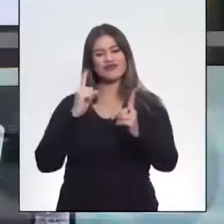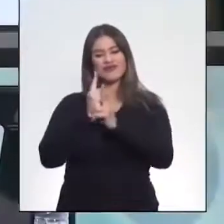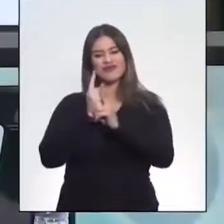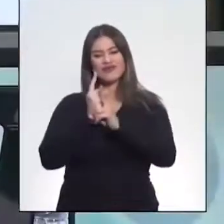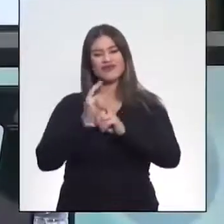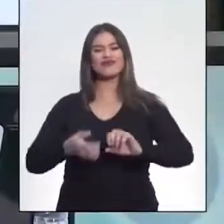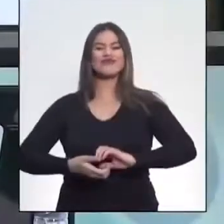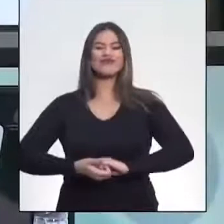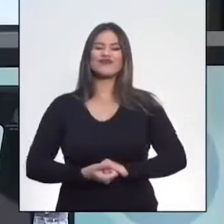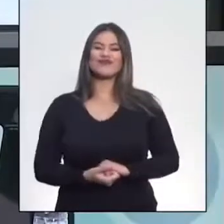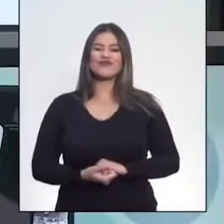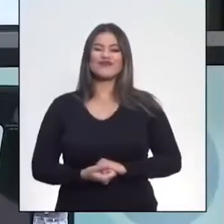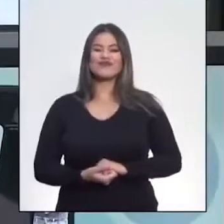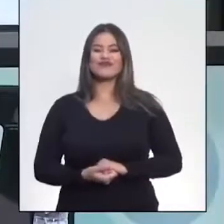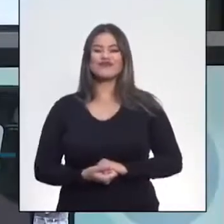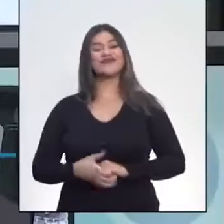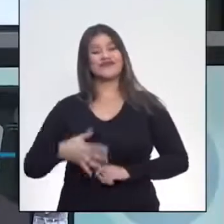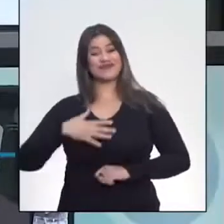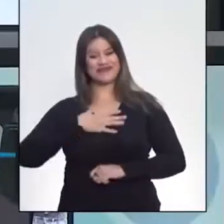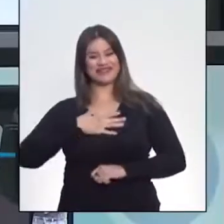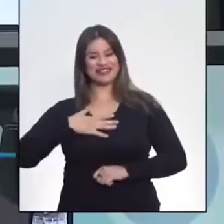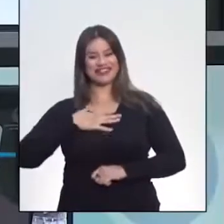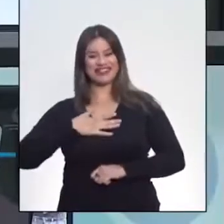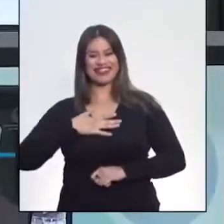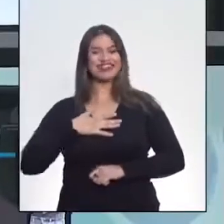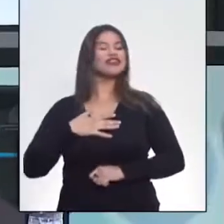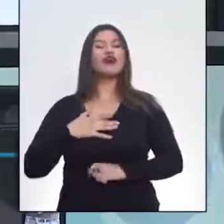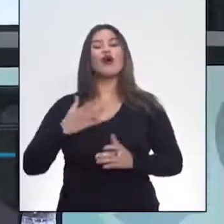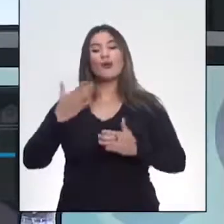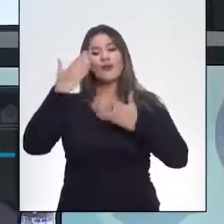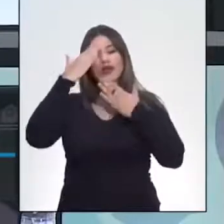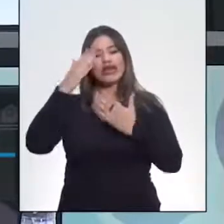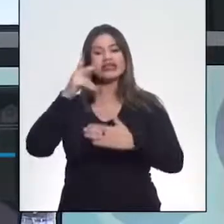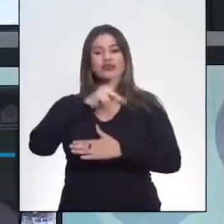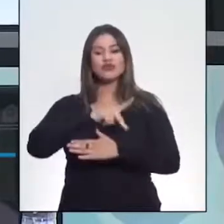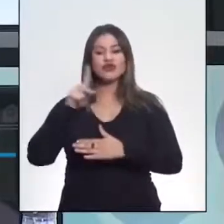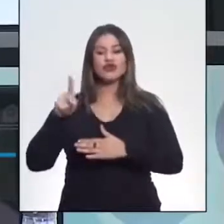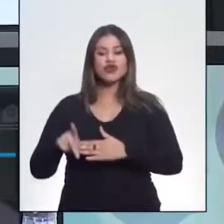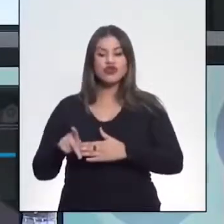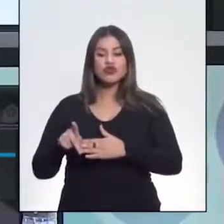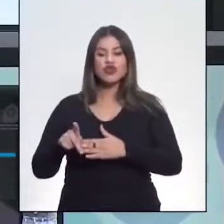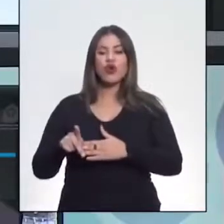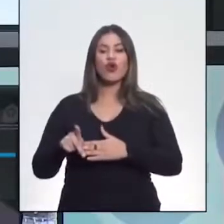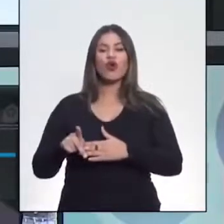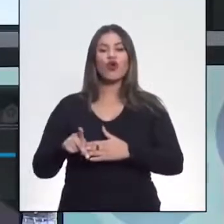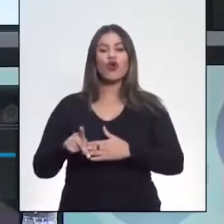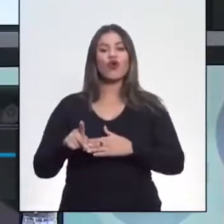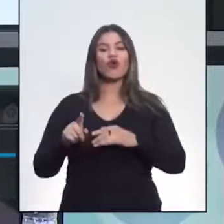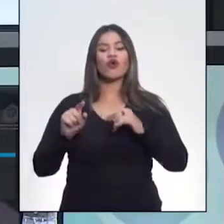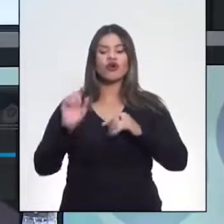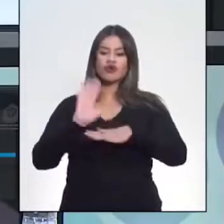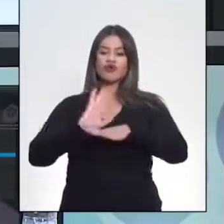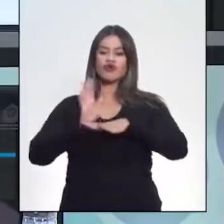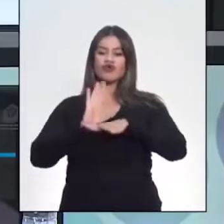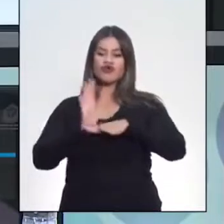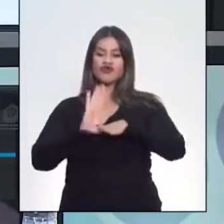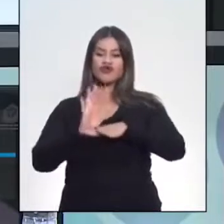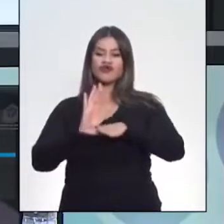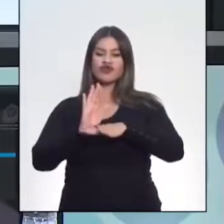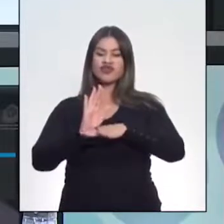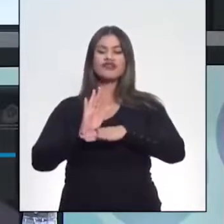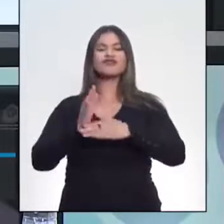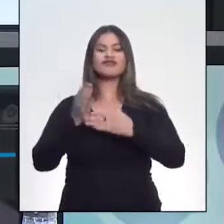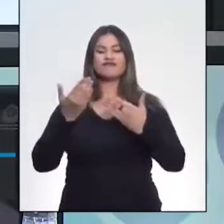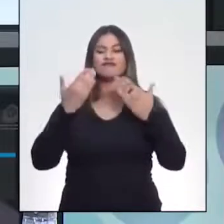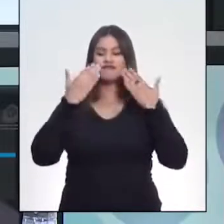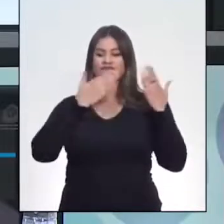próxima E aí gostaram muito obrigada professora Cláudia por essa essa esse vídeo que você nos